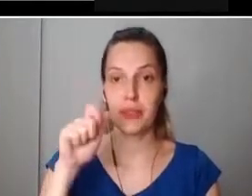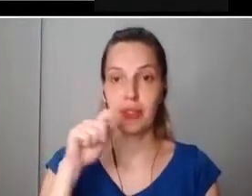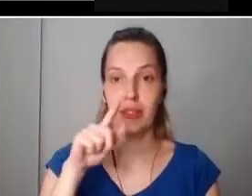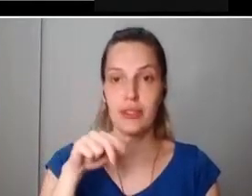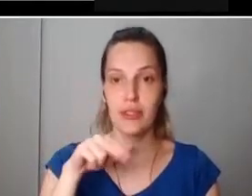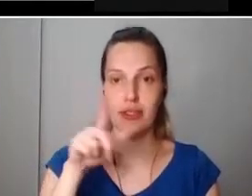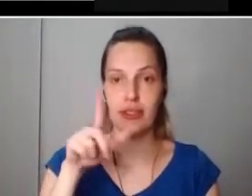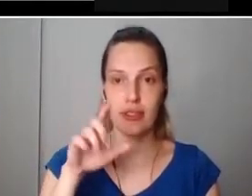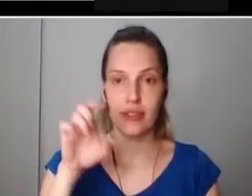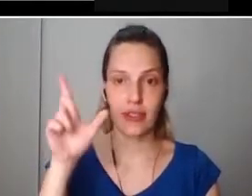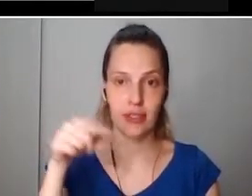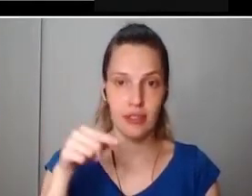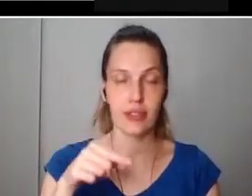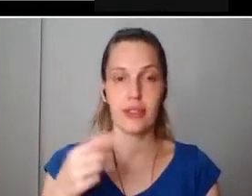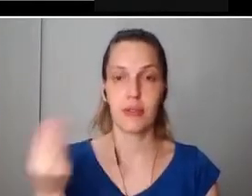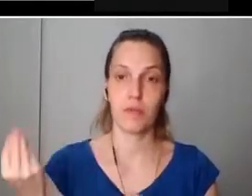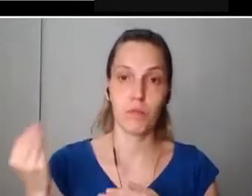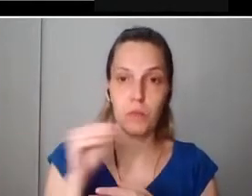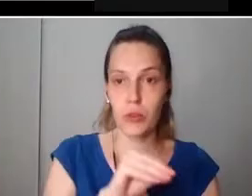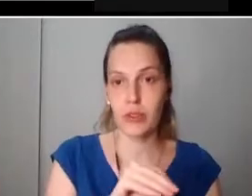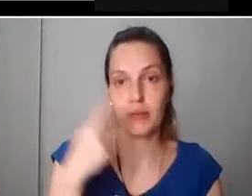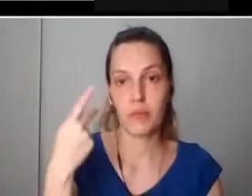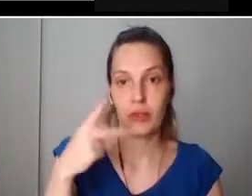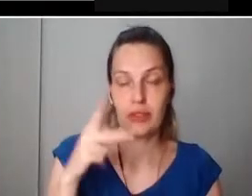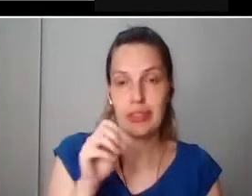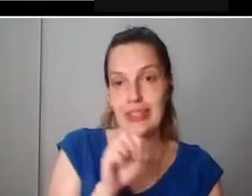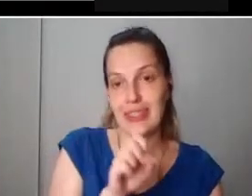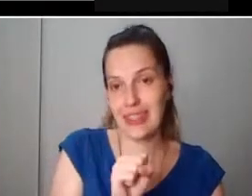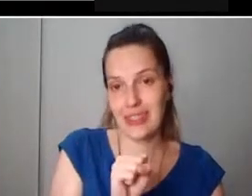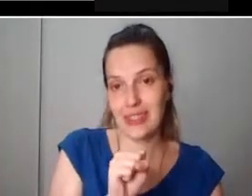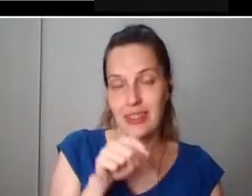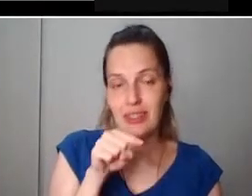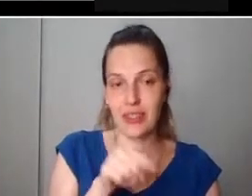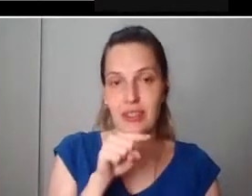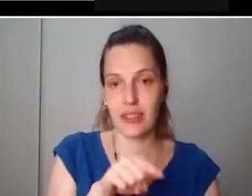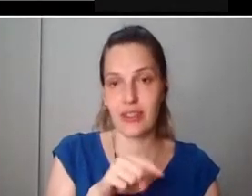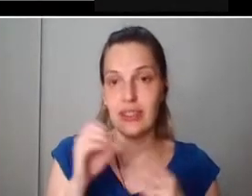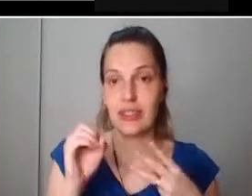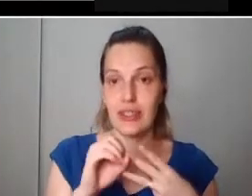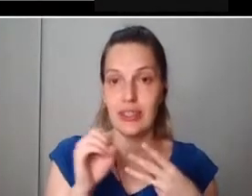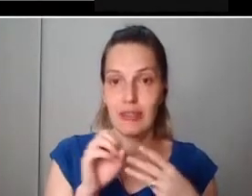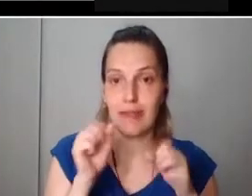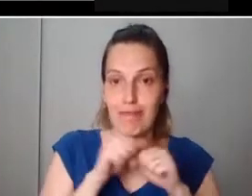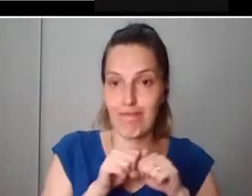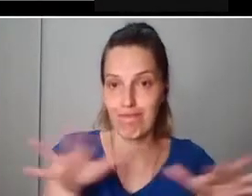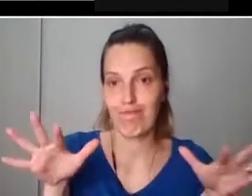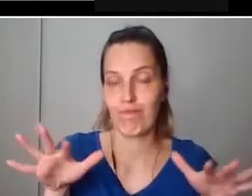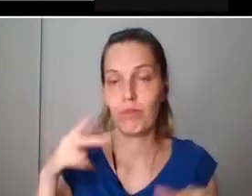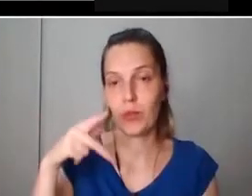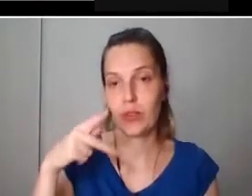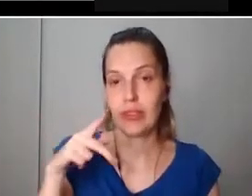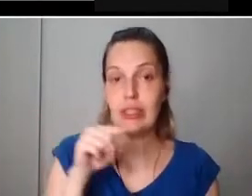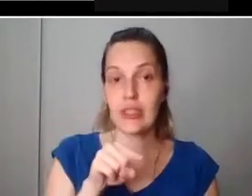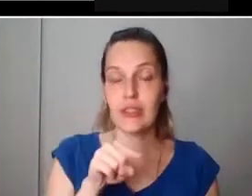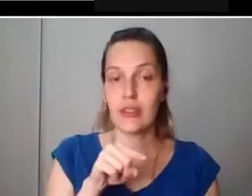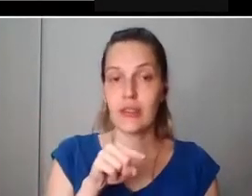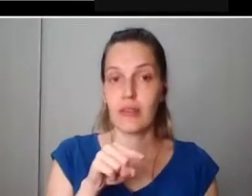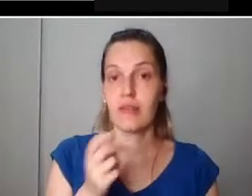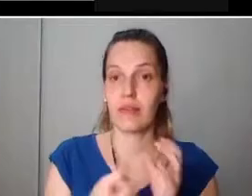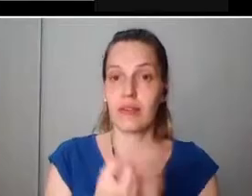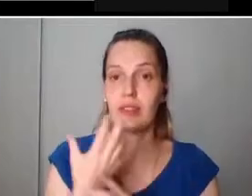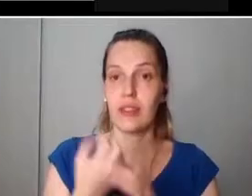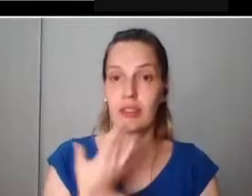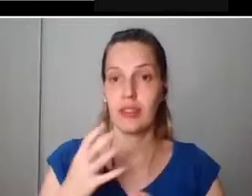para a proteína S, para ela ser feita, né, as células expressam a proteína, e dessa maneira, então, tu gera anticorpos